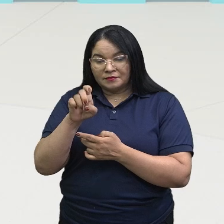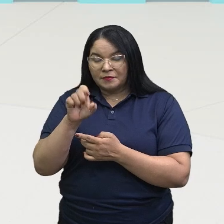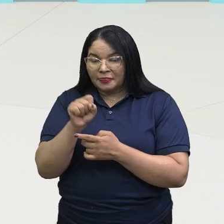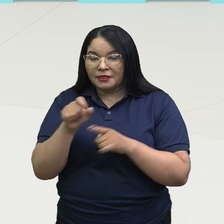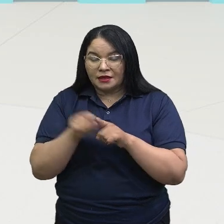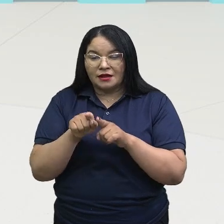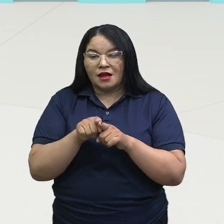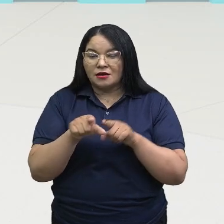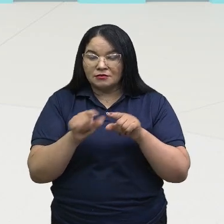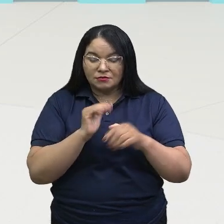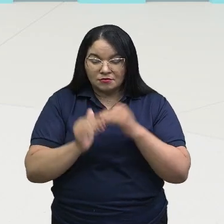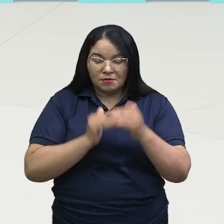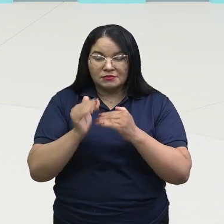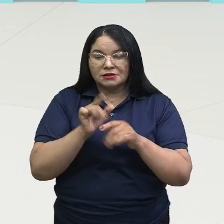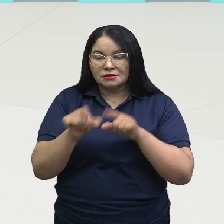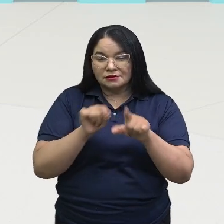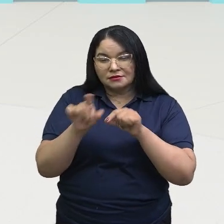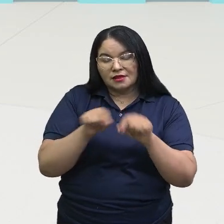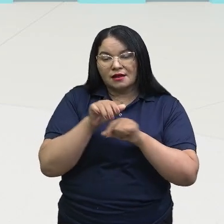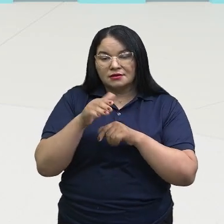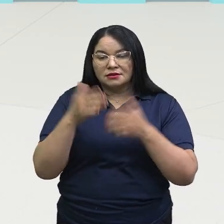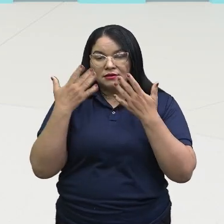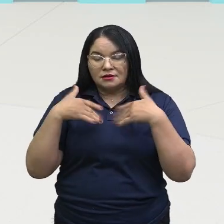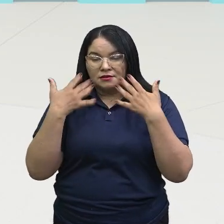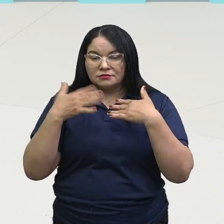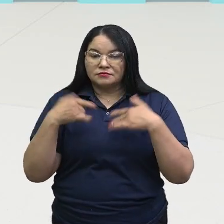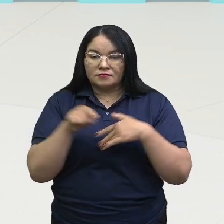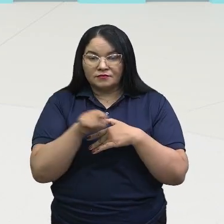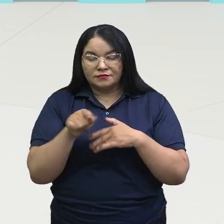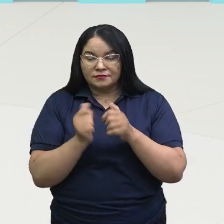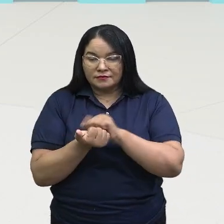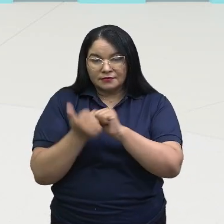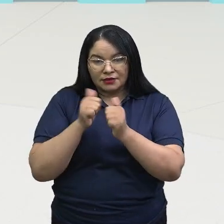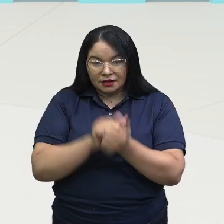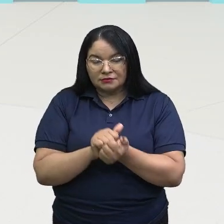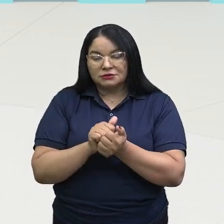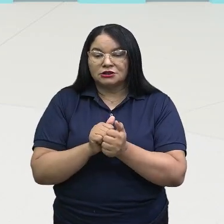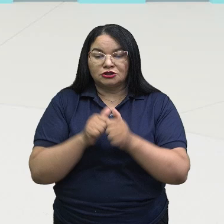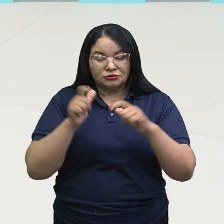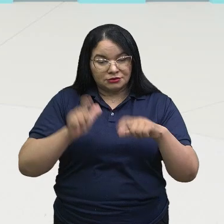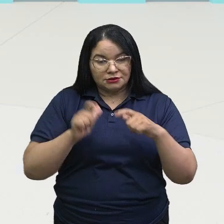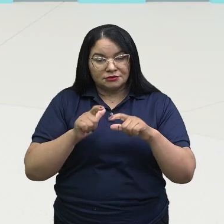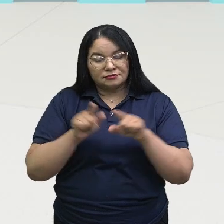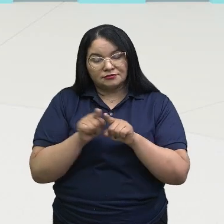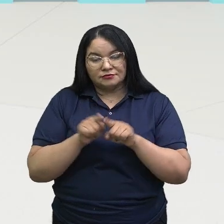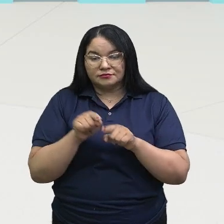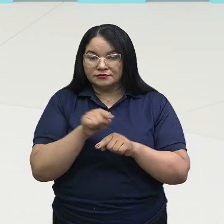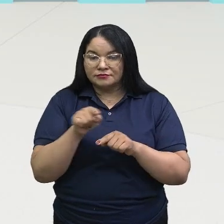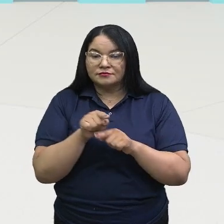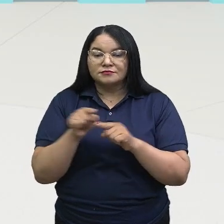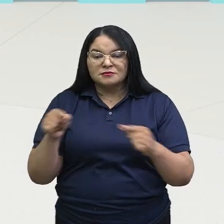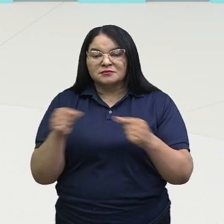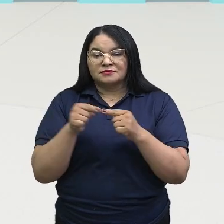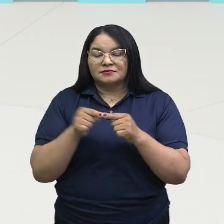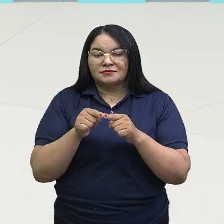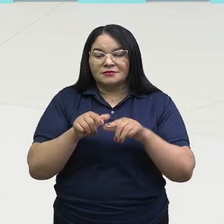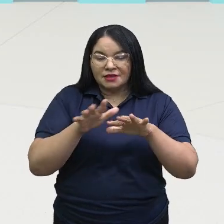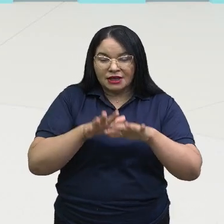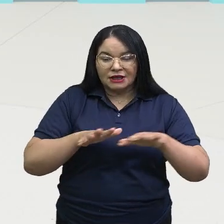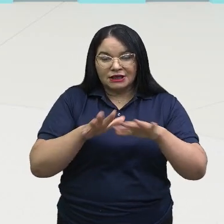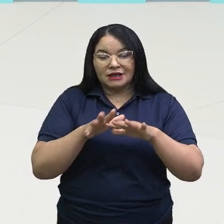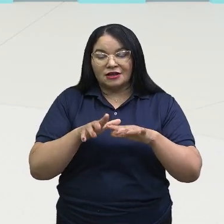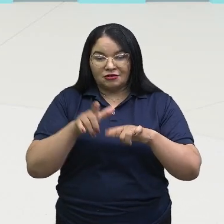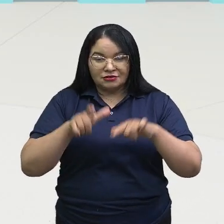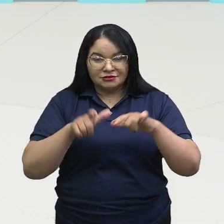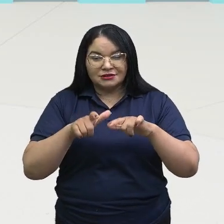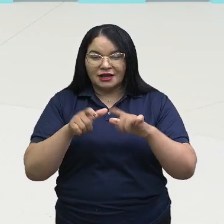seleção natural, conforme você vai se adaptando ao ambiente, o ambiente vai te selecionando, porque o ambiente tem certas